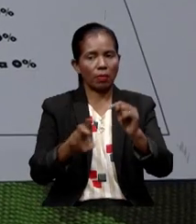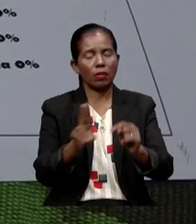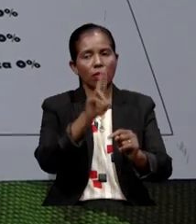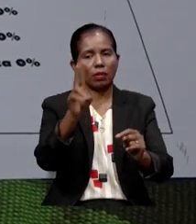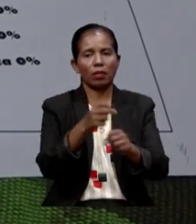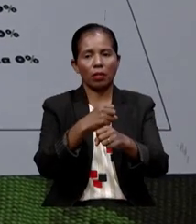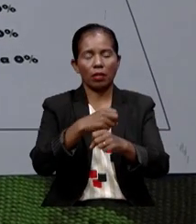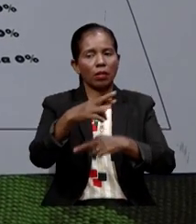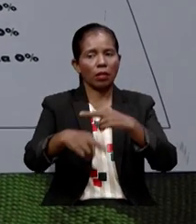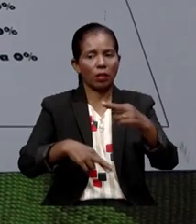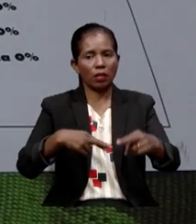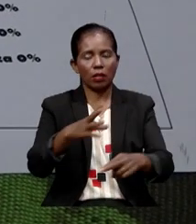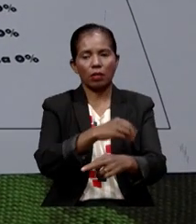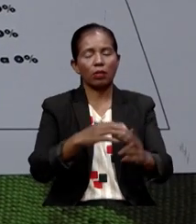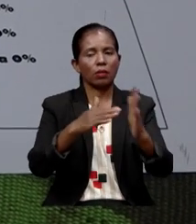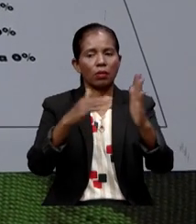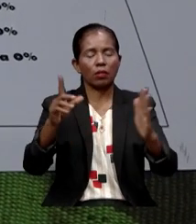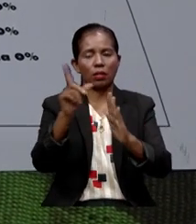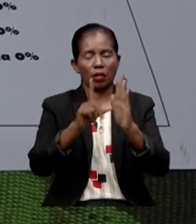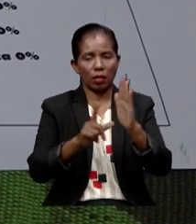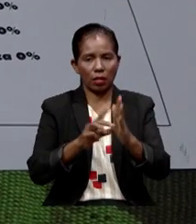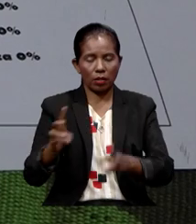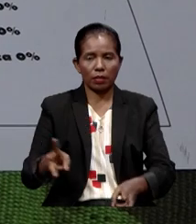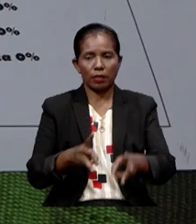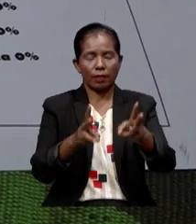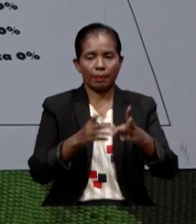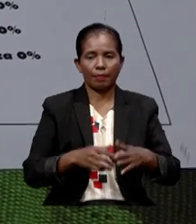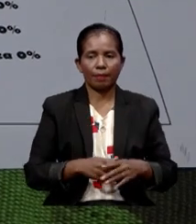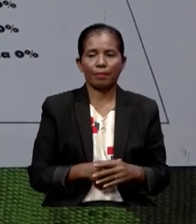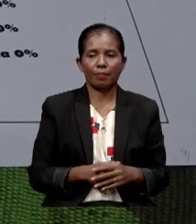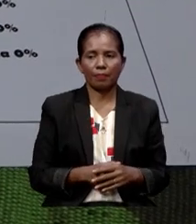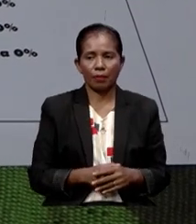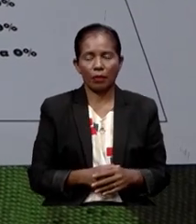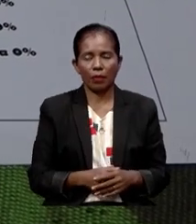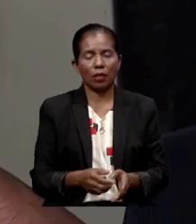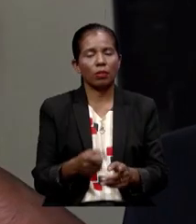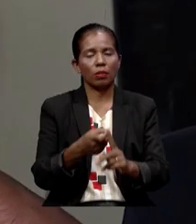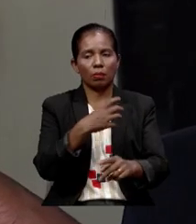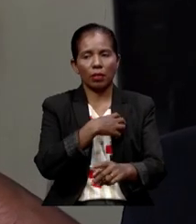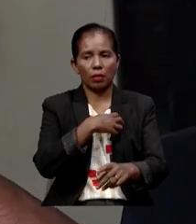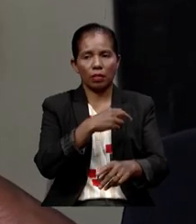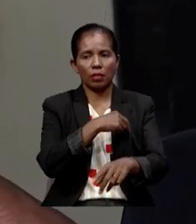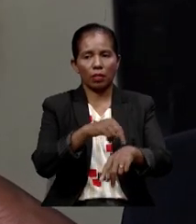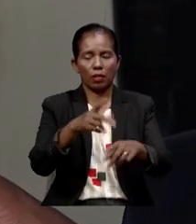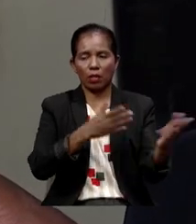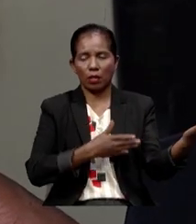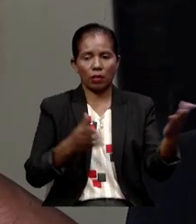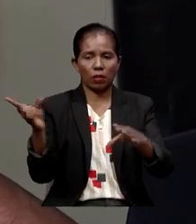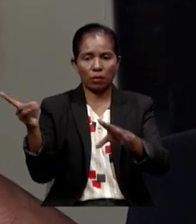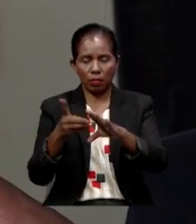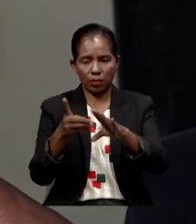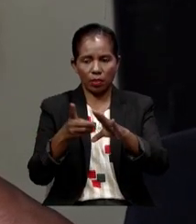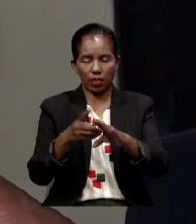a circulação ou de contra-lei código estrada. Você, Polícia de Trânsito Nacional, lori documentos registro,